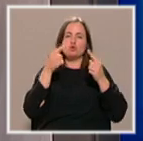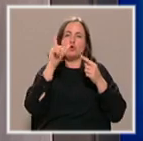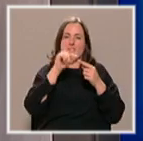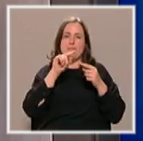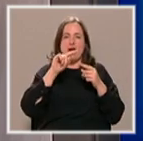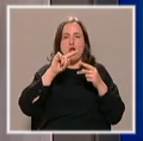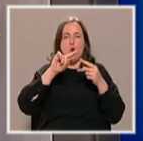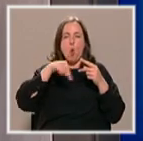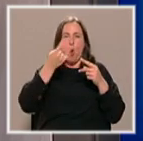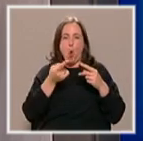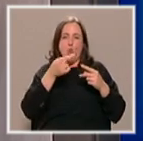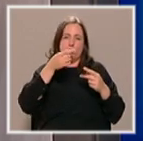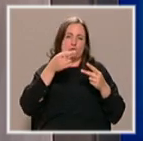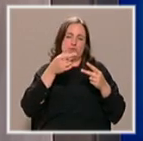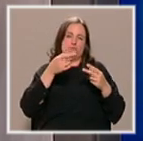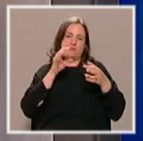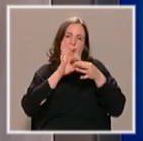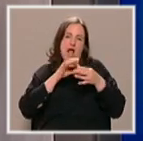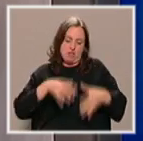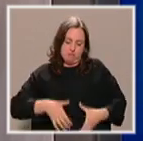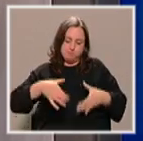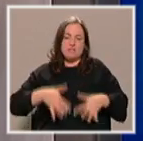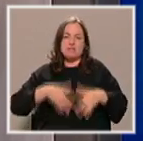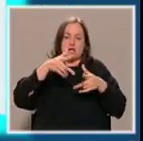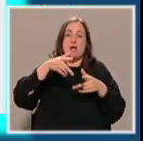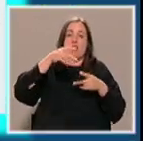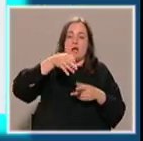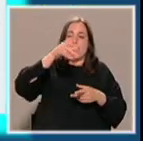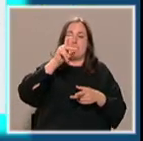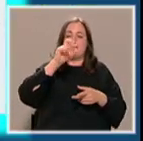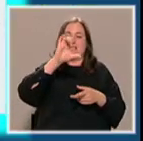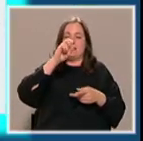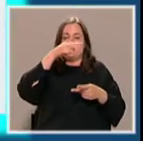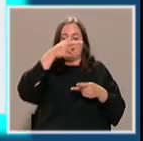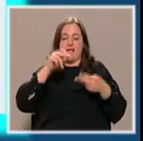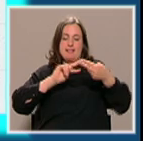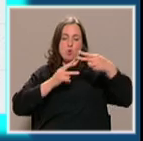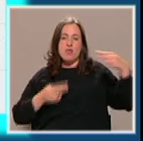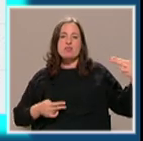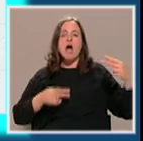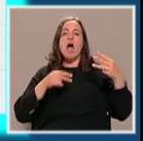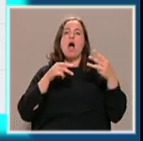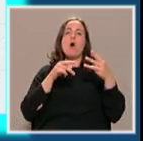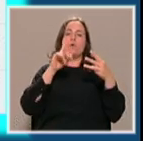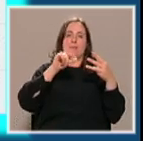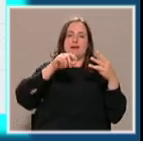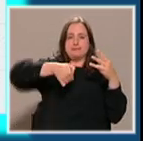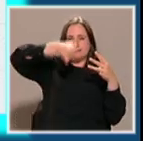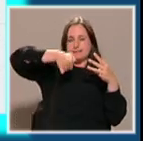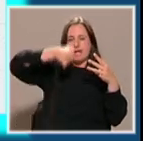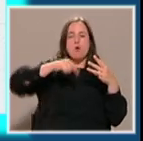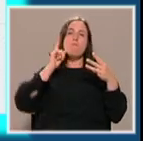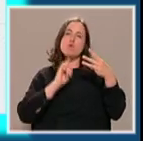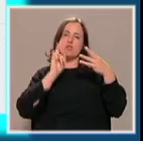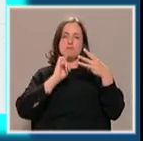A placenta, bem como o cordão umbilical e o saco amniótico, são anexos embrionários que são essenciais